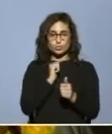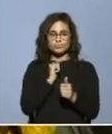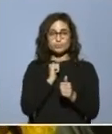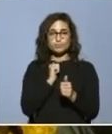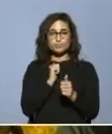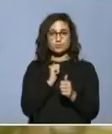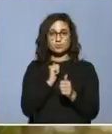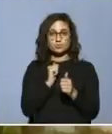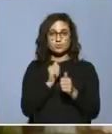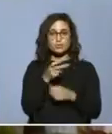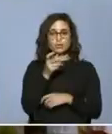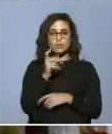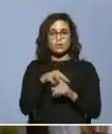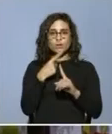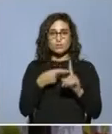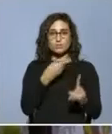no ano